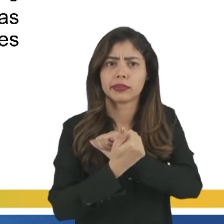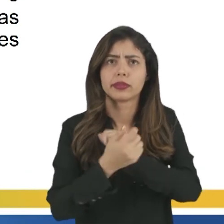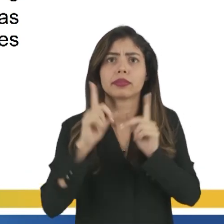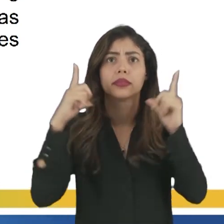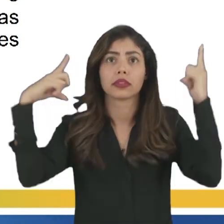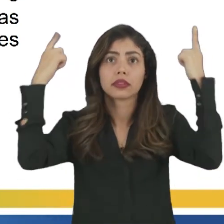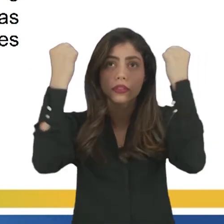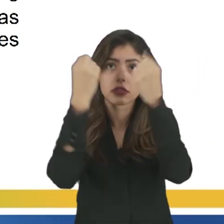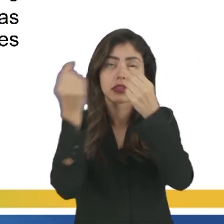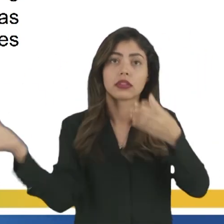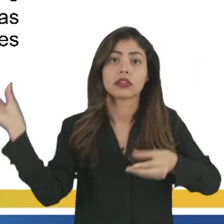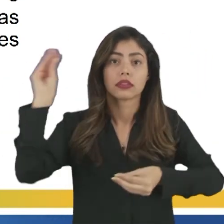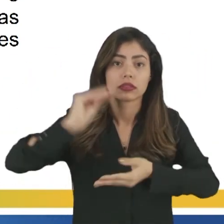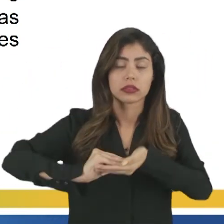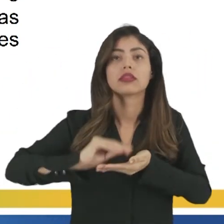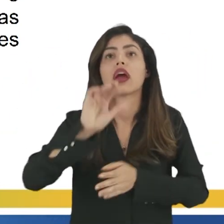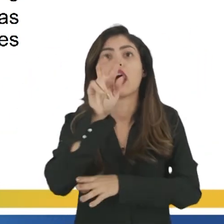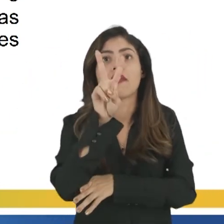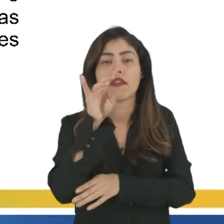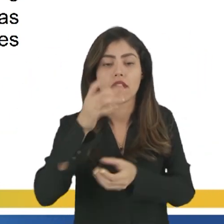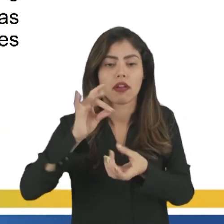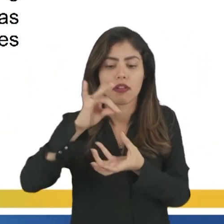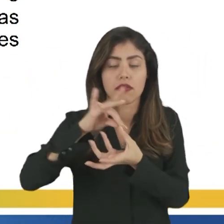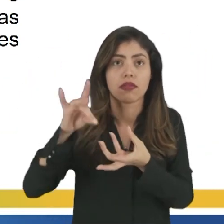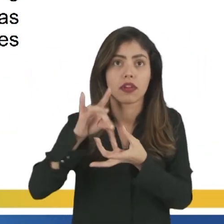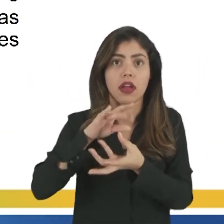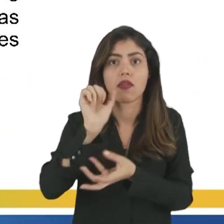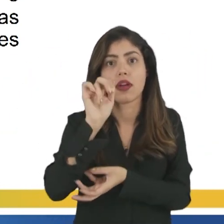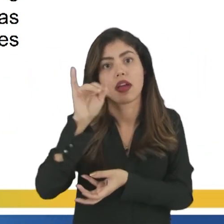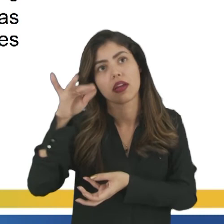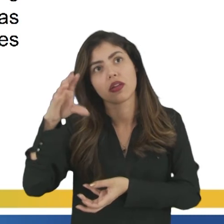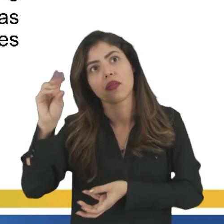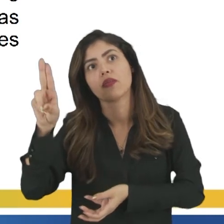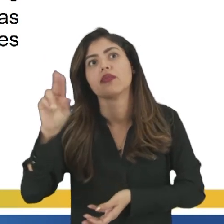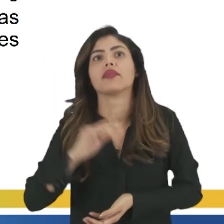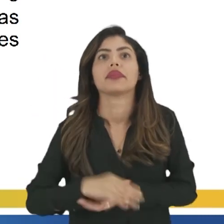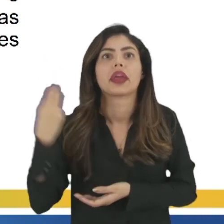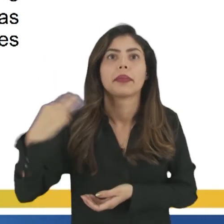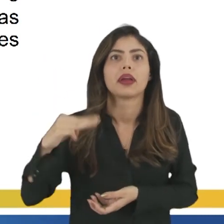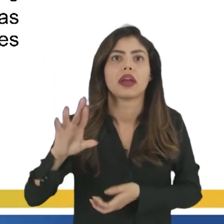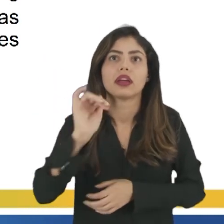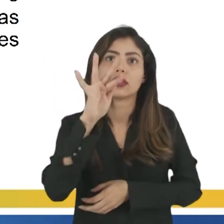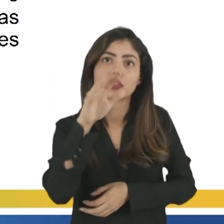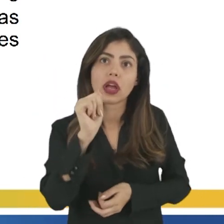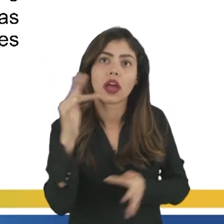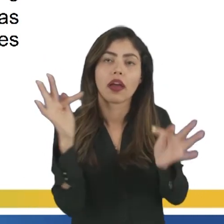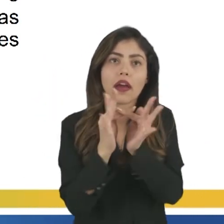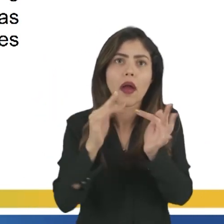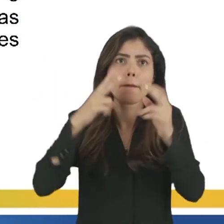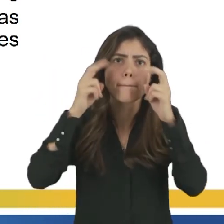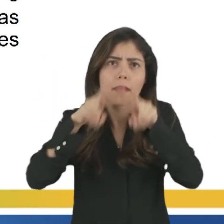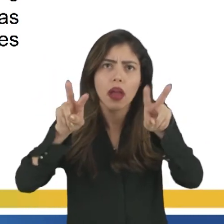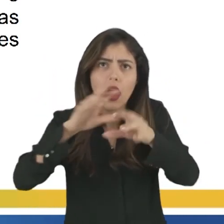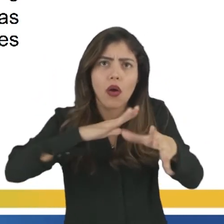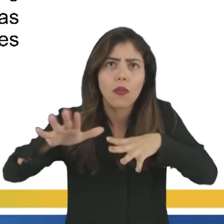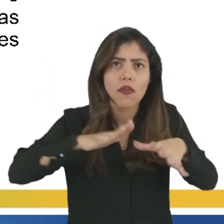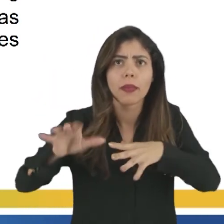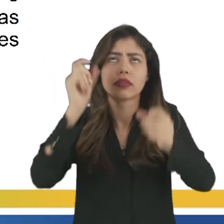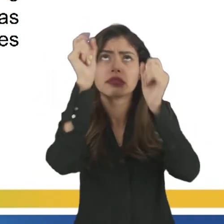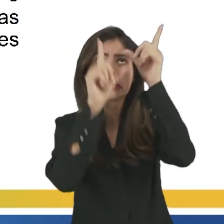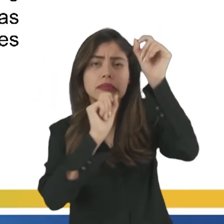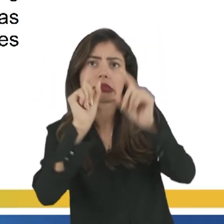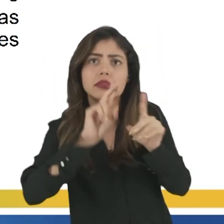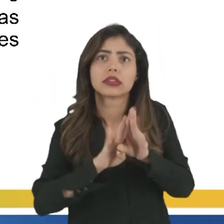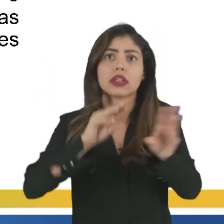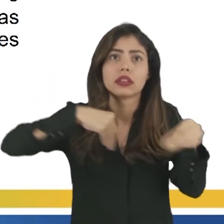que acrescentaram as vogais, né? O A, E, I, O, U, para quem não lembra, certo? A matemática, a astronomia, né? Os fenícios observavam o movimento das estrelas